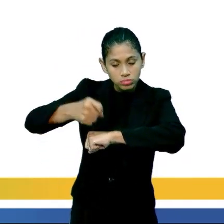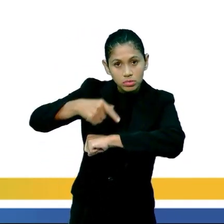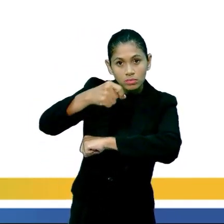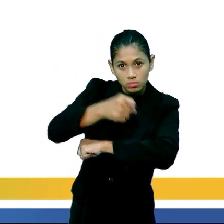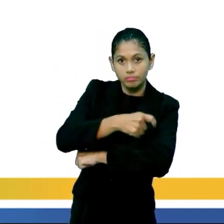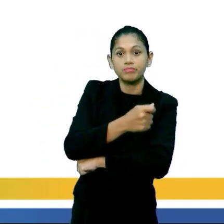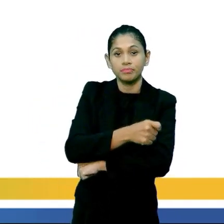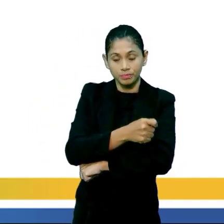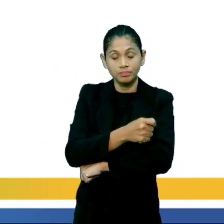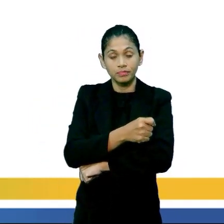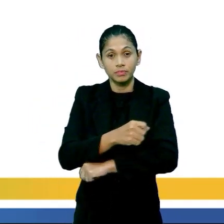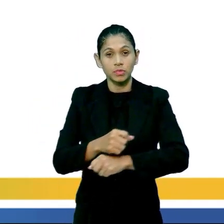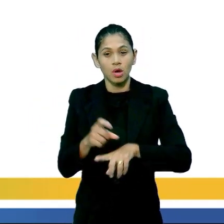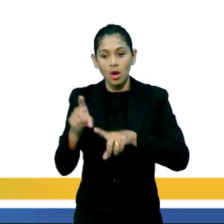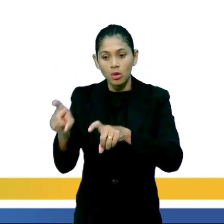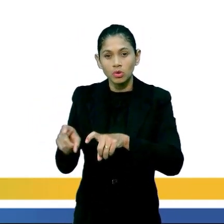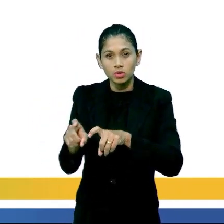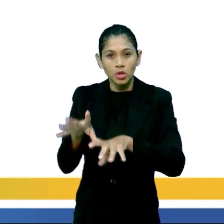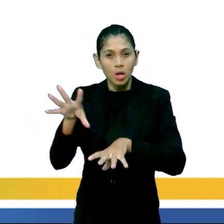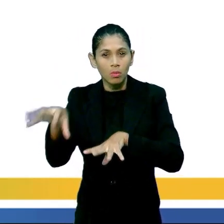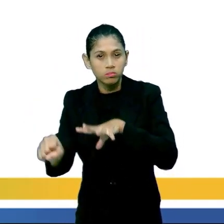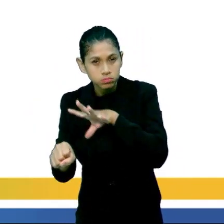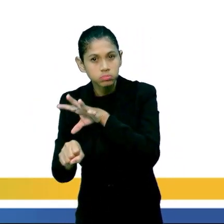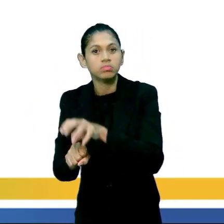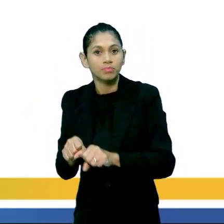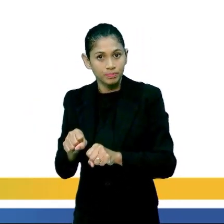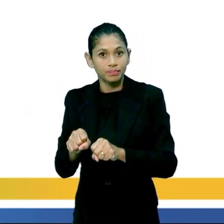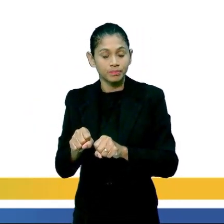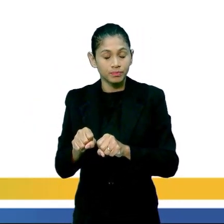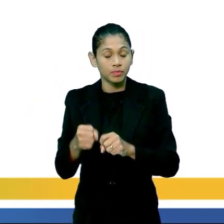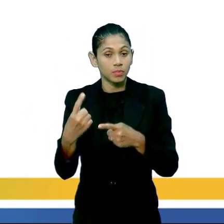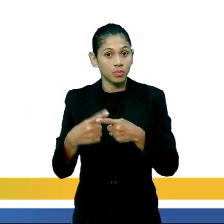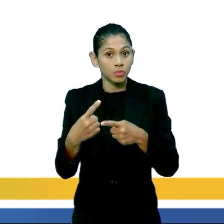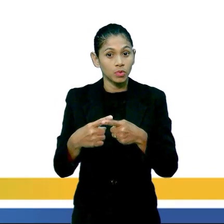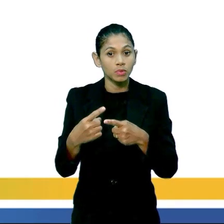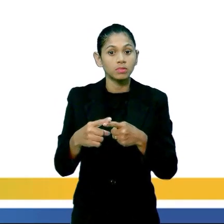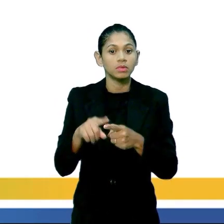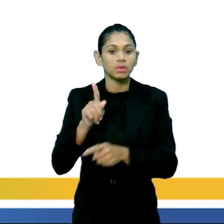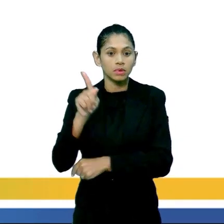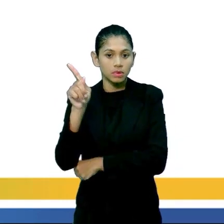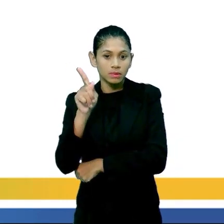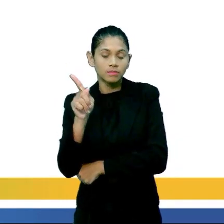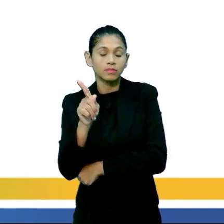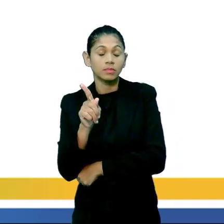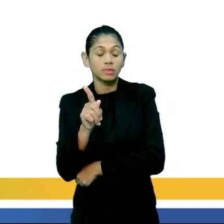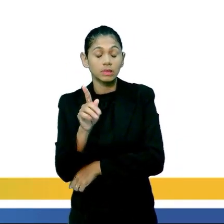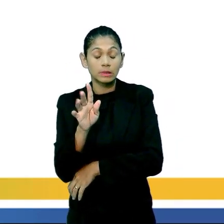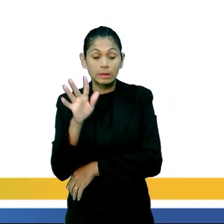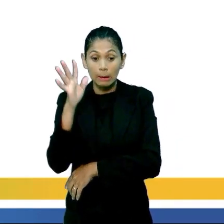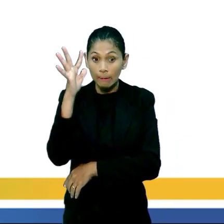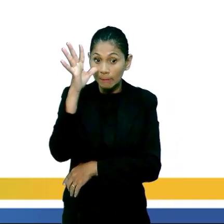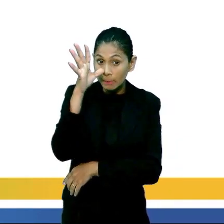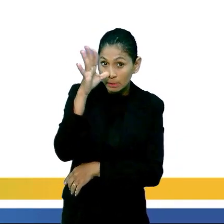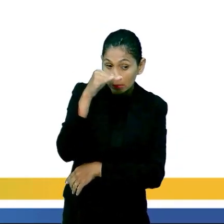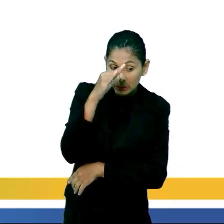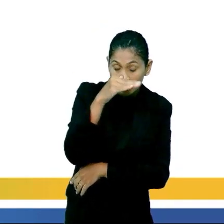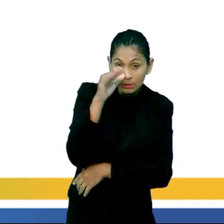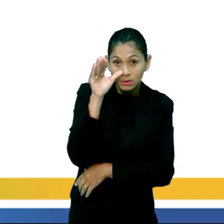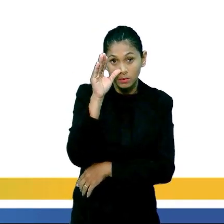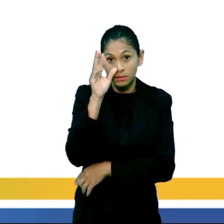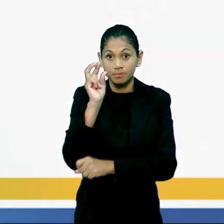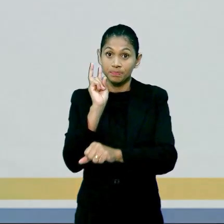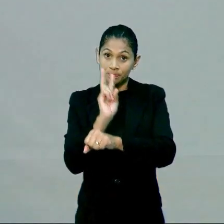Holanda, que estavam ali, como eu digo sempre, urubuzando o território, né? Estavam tentando invadir a região. E para proteger, então ele